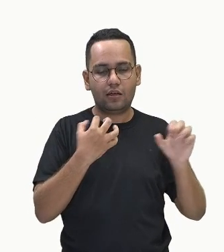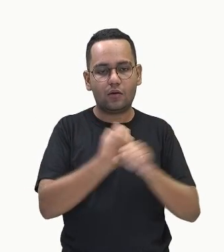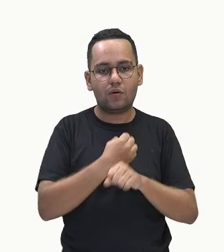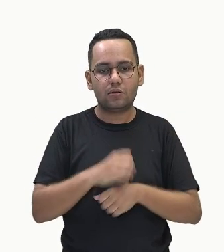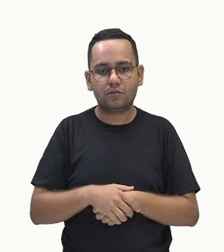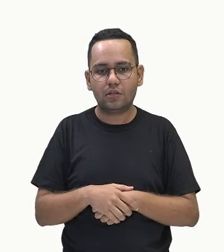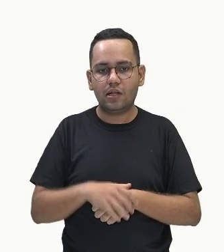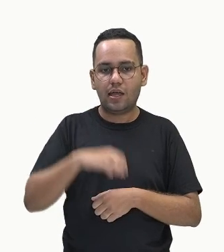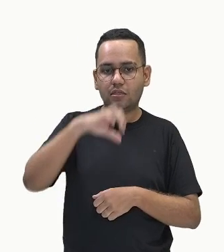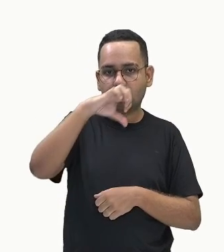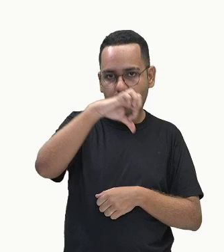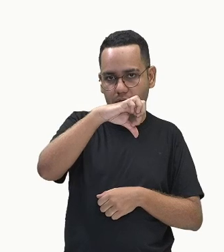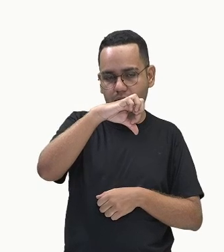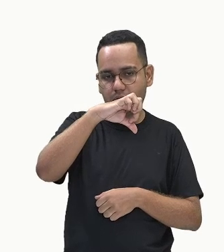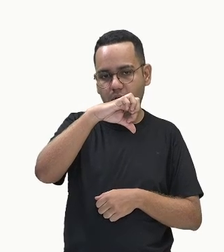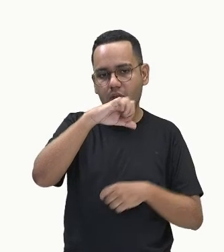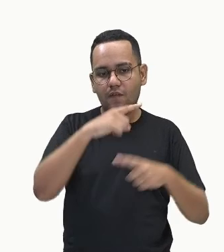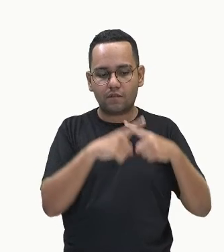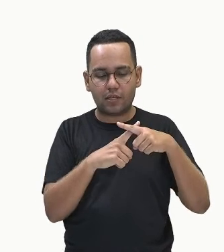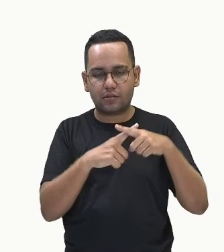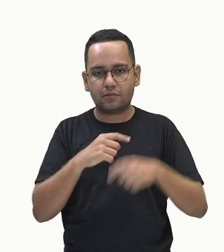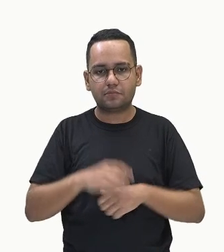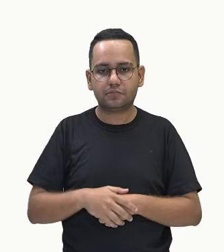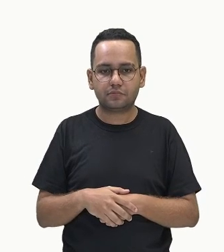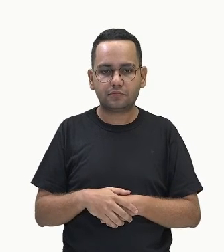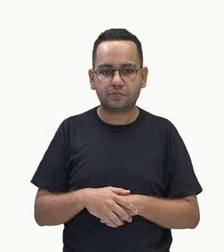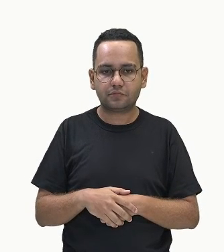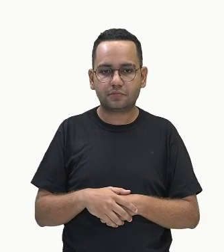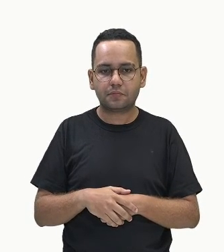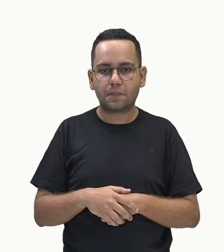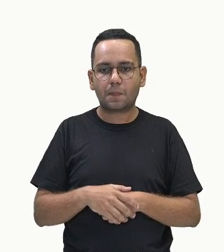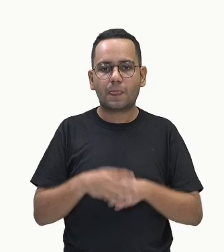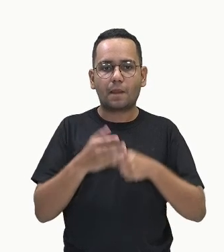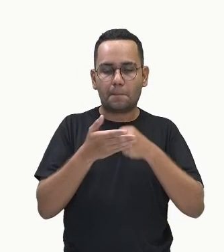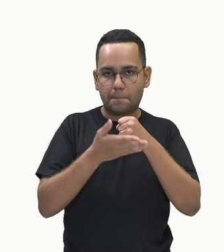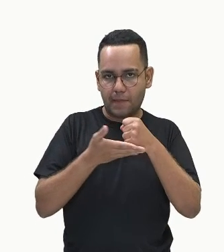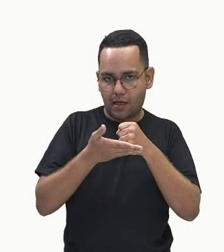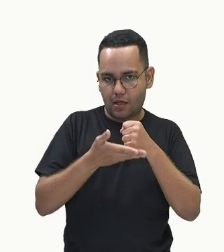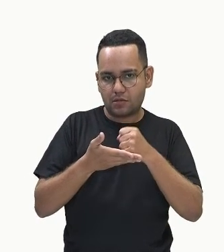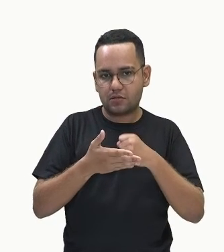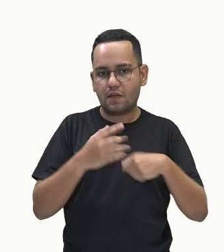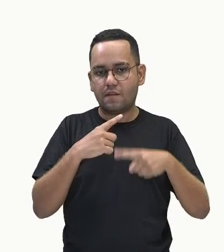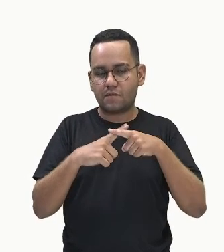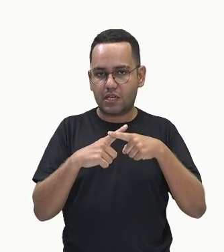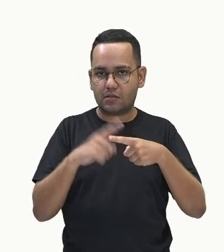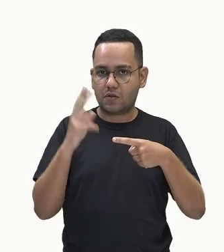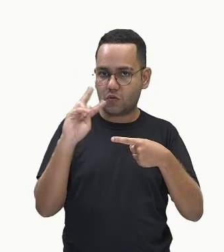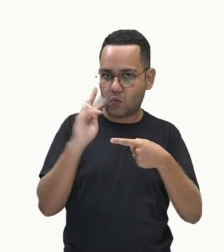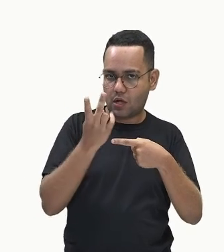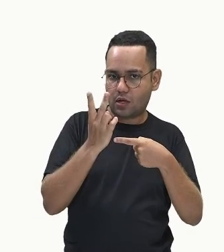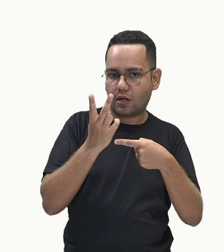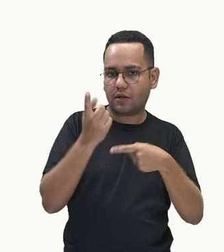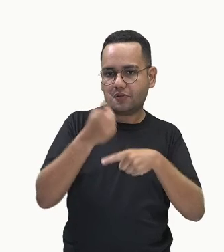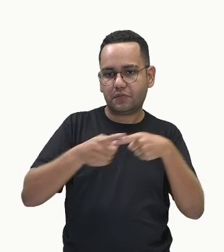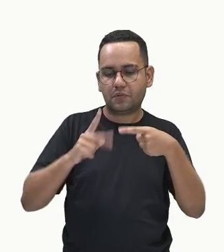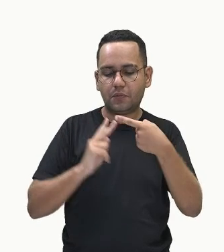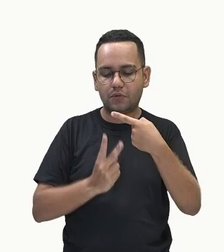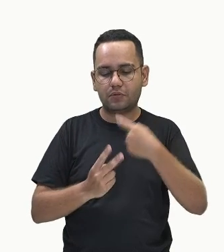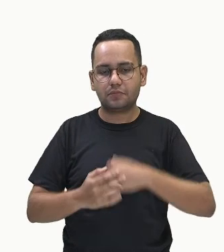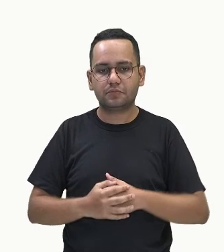a 9 vezes base vezes a altura dividido por